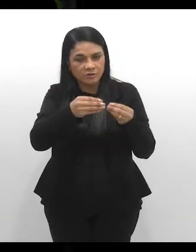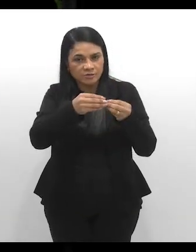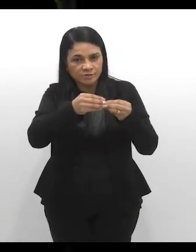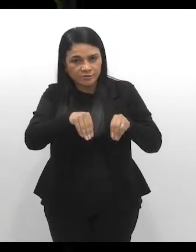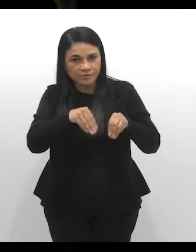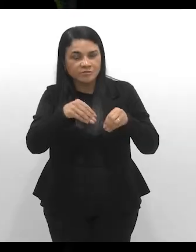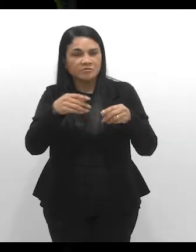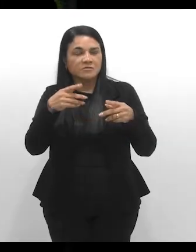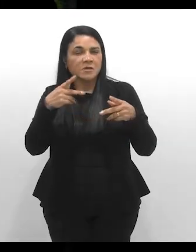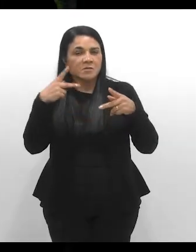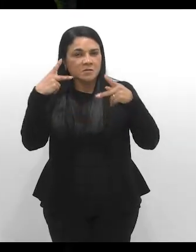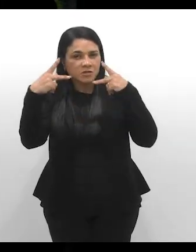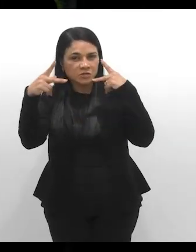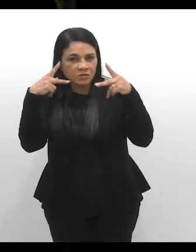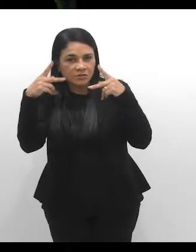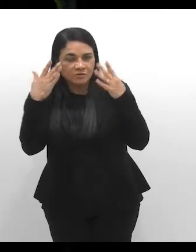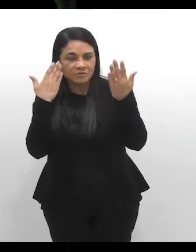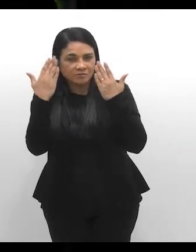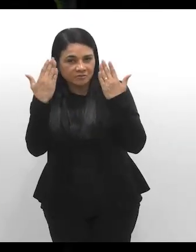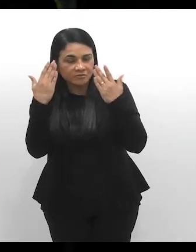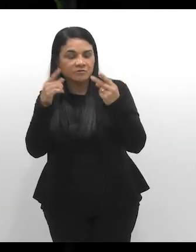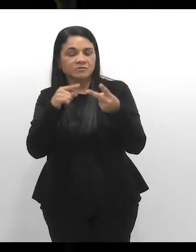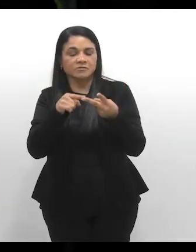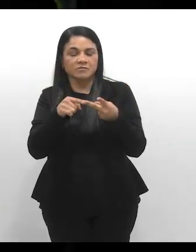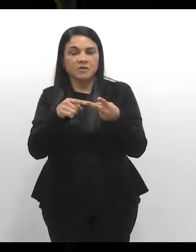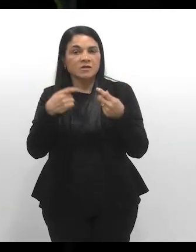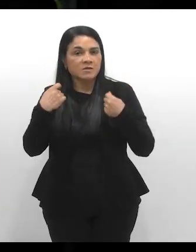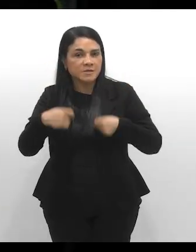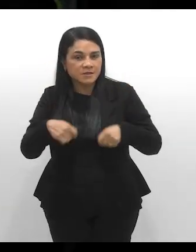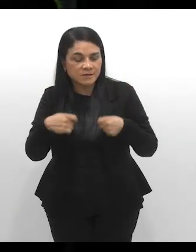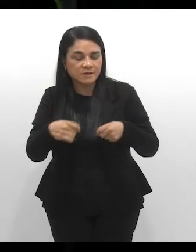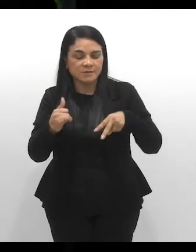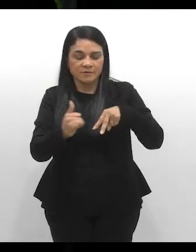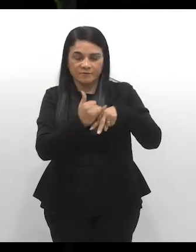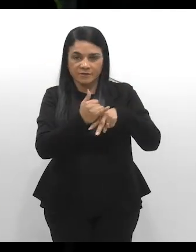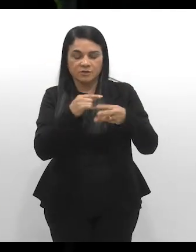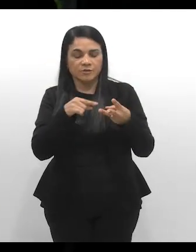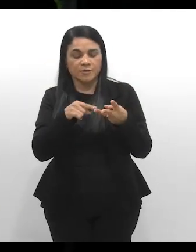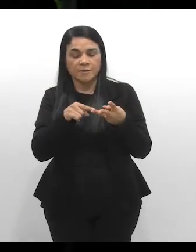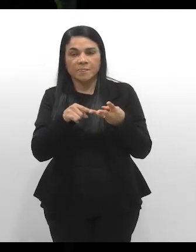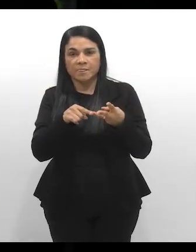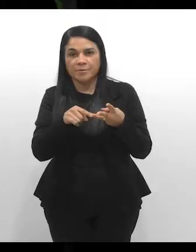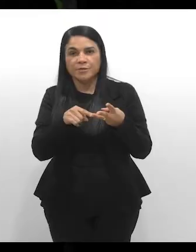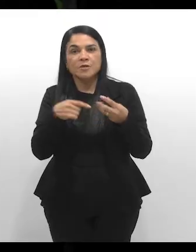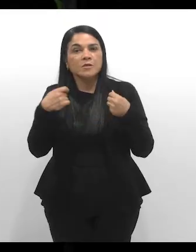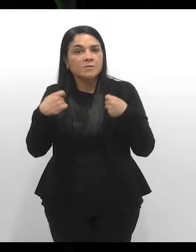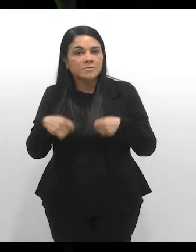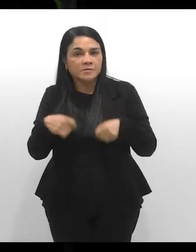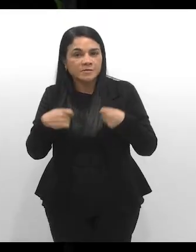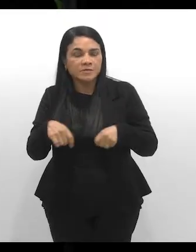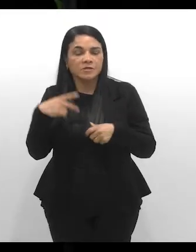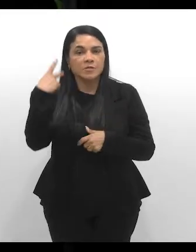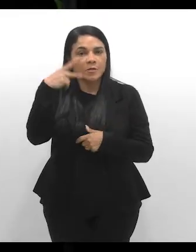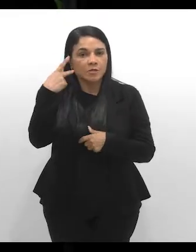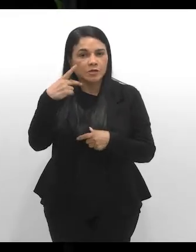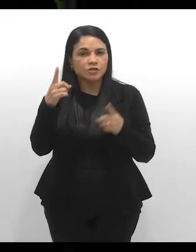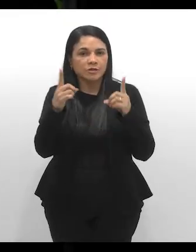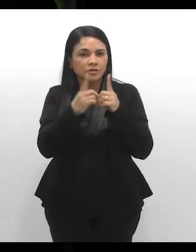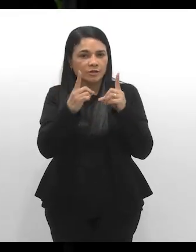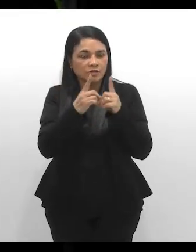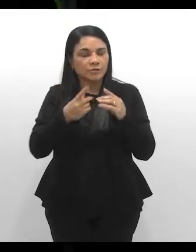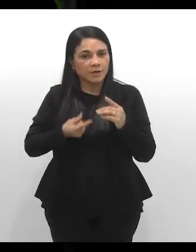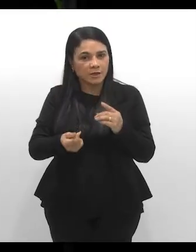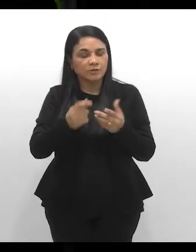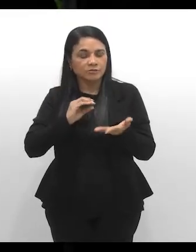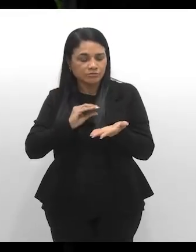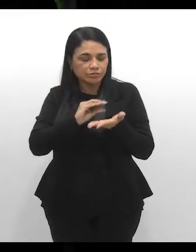psicossociais sofridos pelas vítimas, para as necessidades das vítimas, para a necessidade de uma política de atendimento